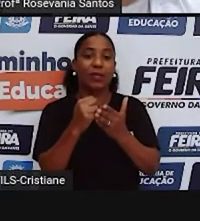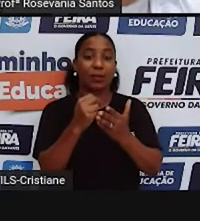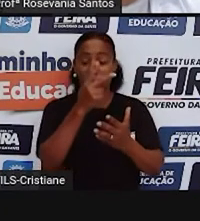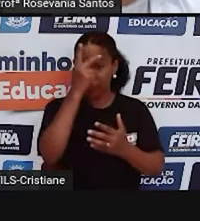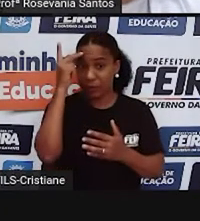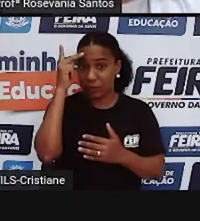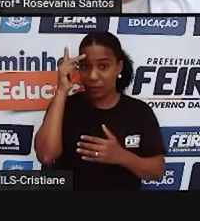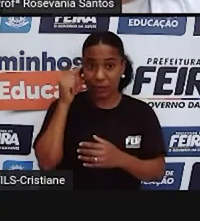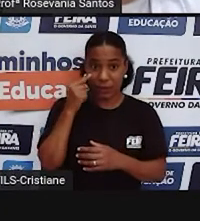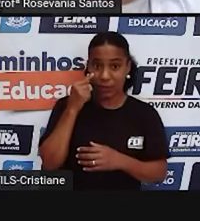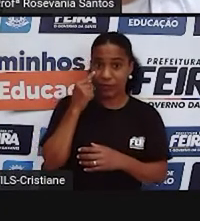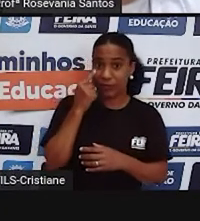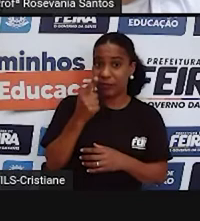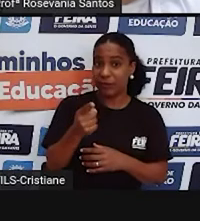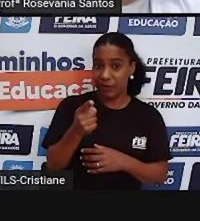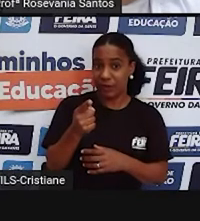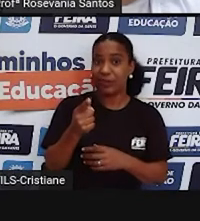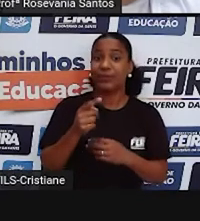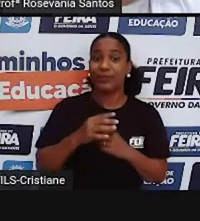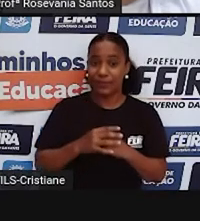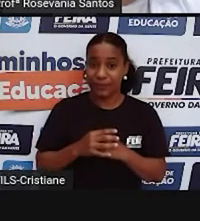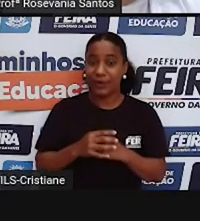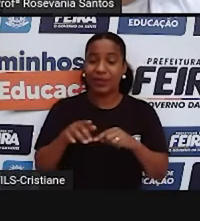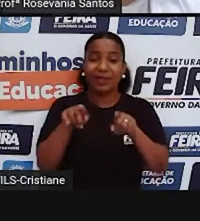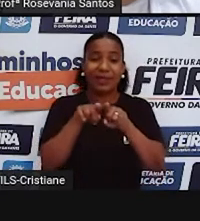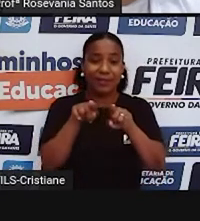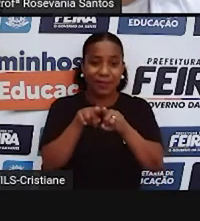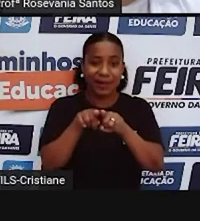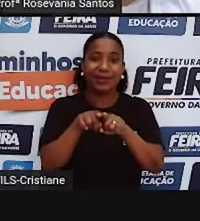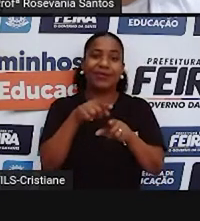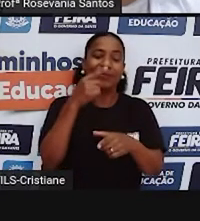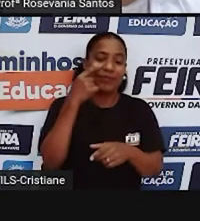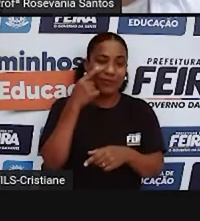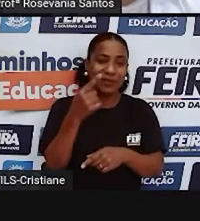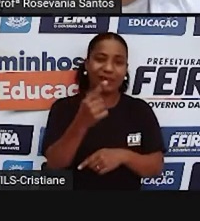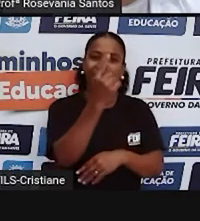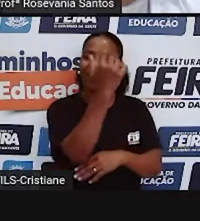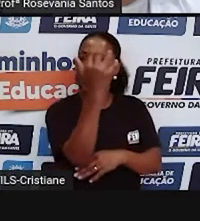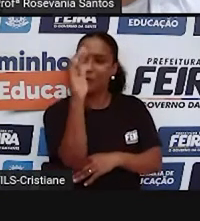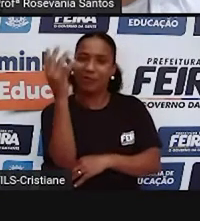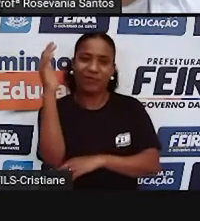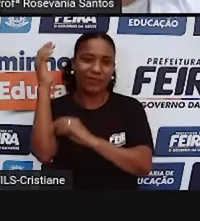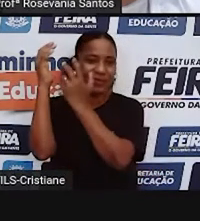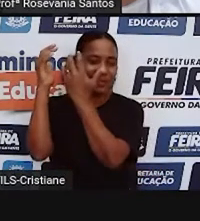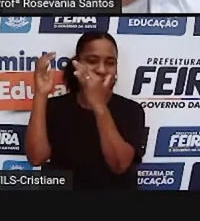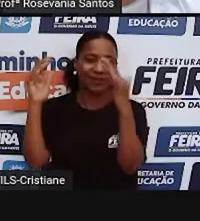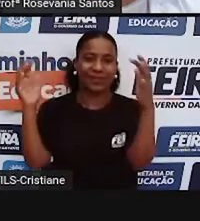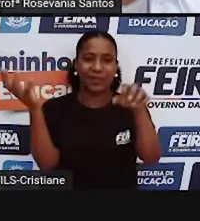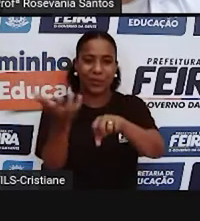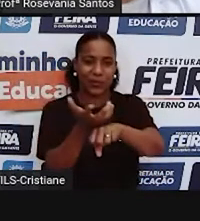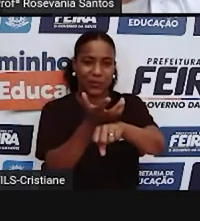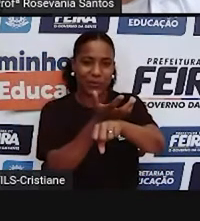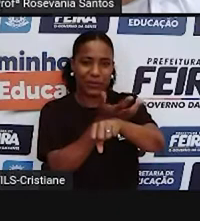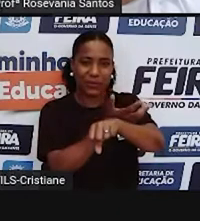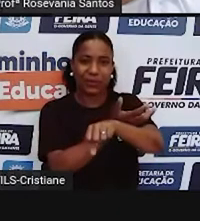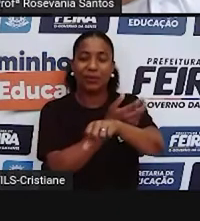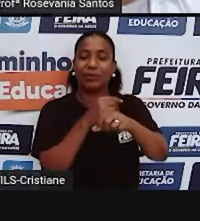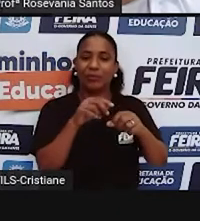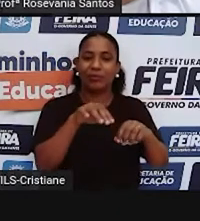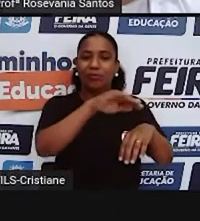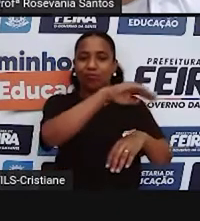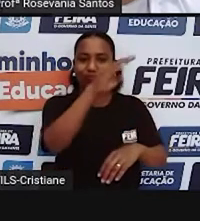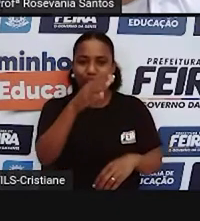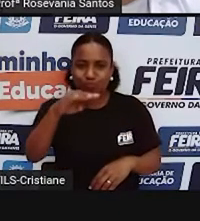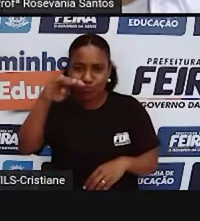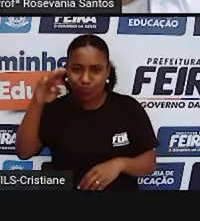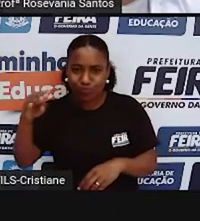observava também a questão da vegetação, né? Algumas coisas que eles colocavam de construções também se